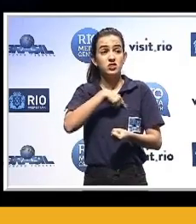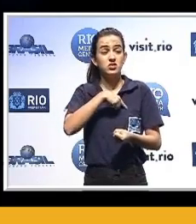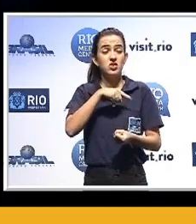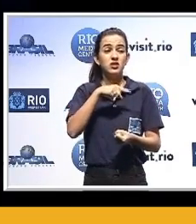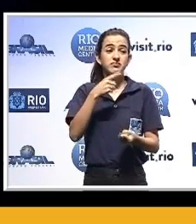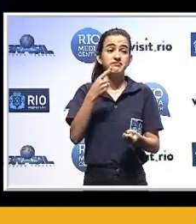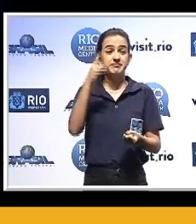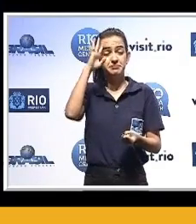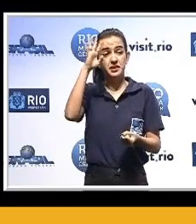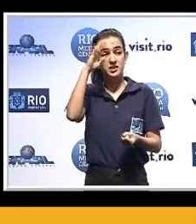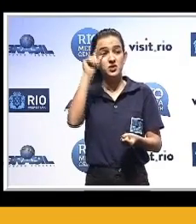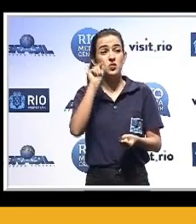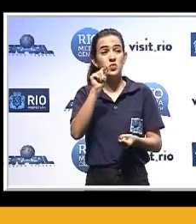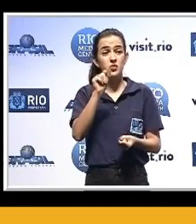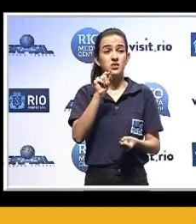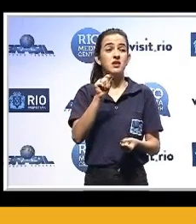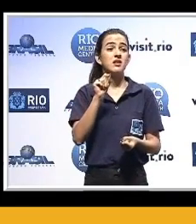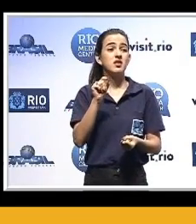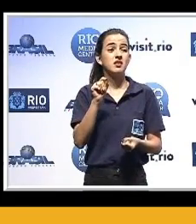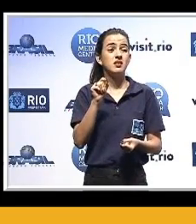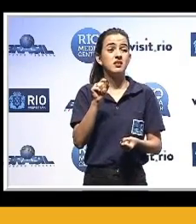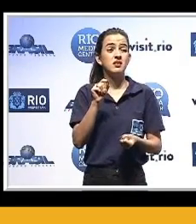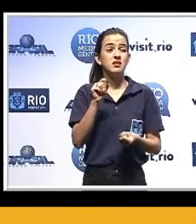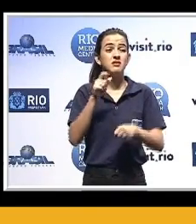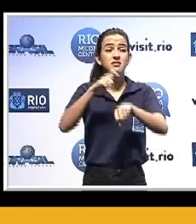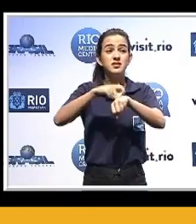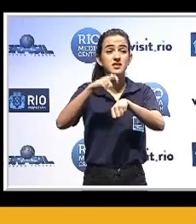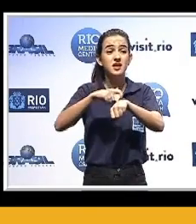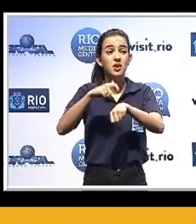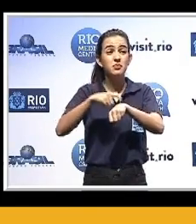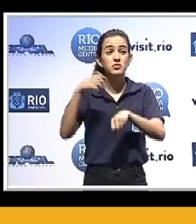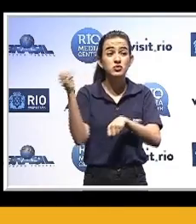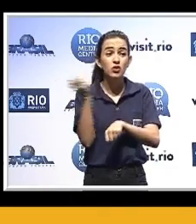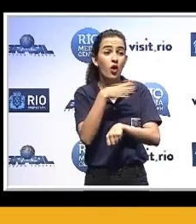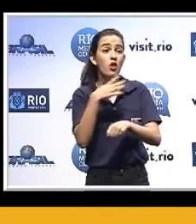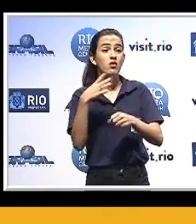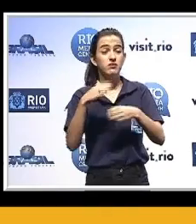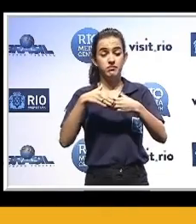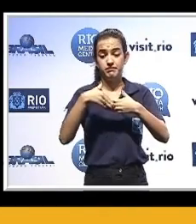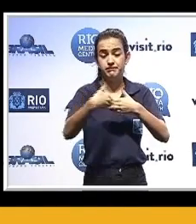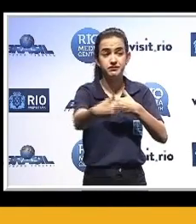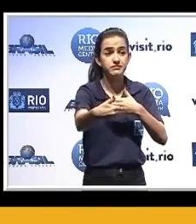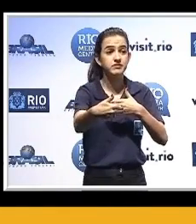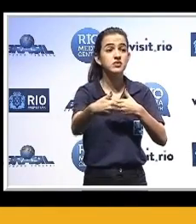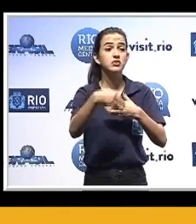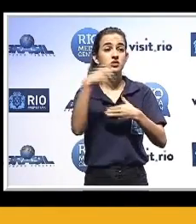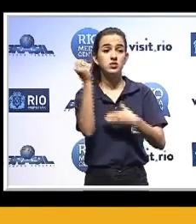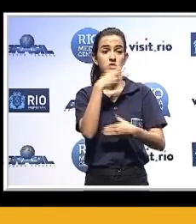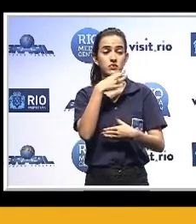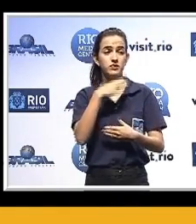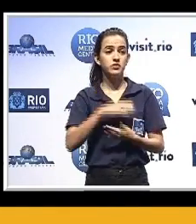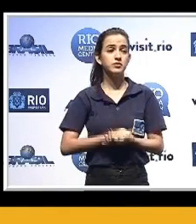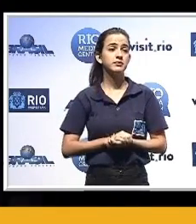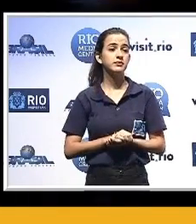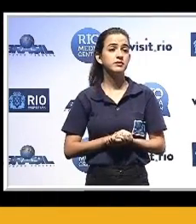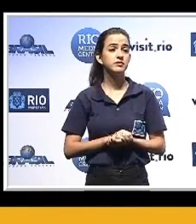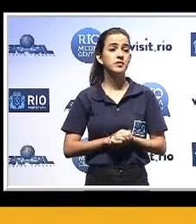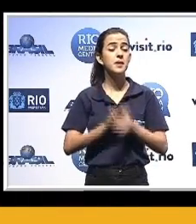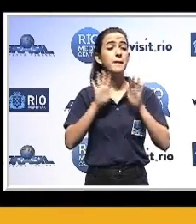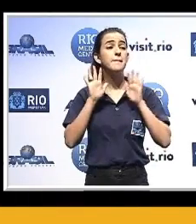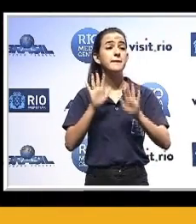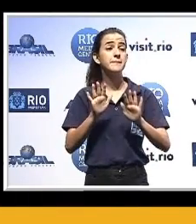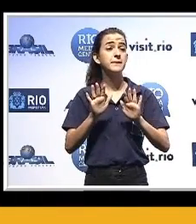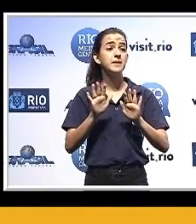estamos vivendo um novo tempo, o que se pode ser para cambiar